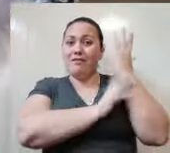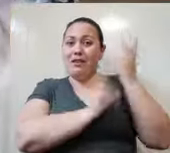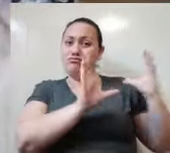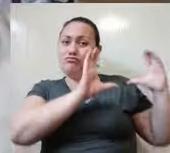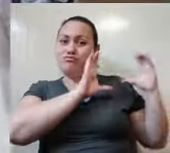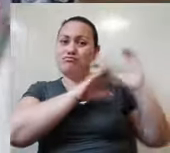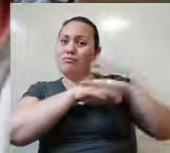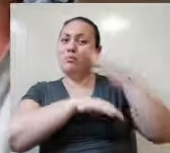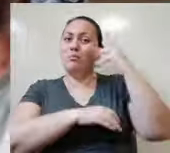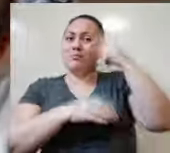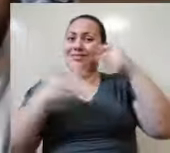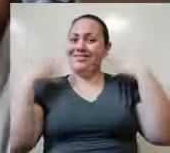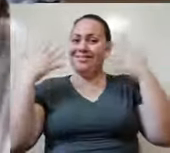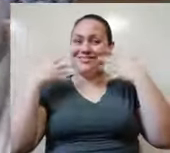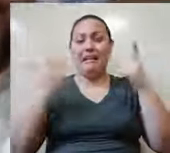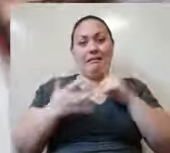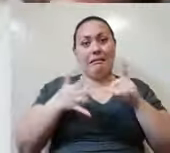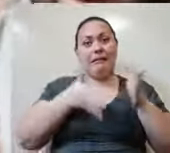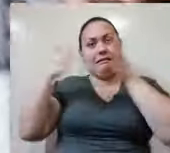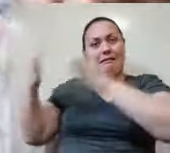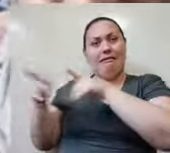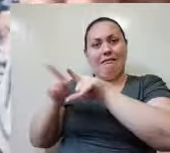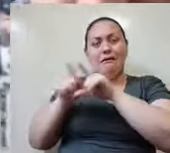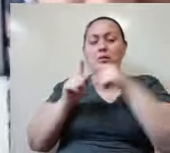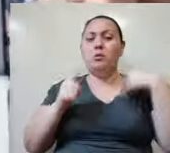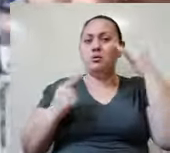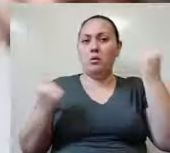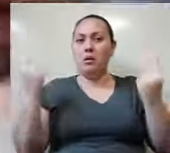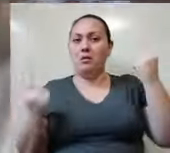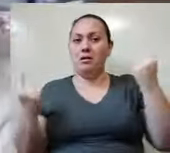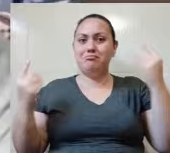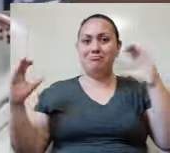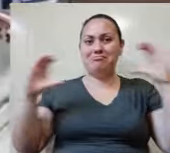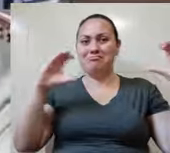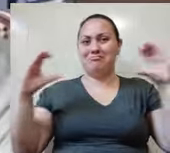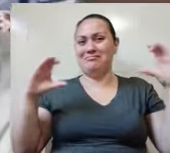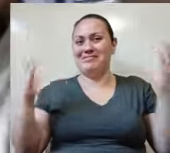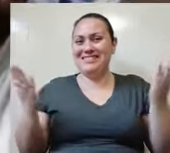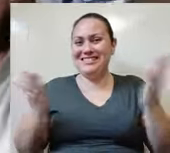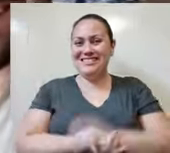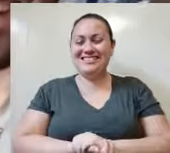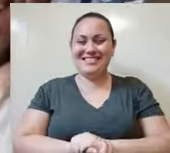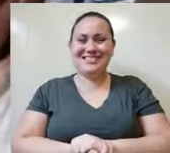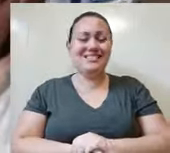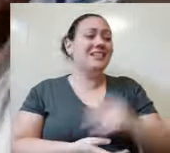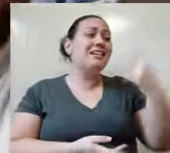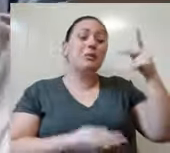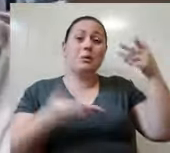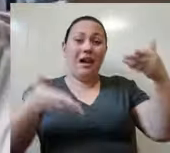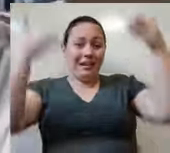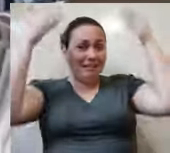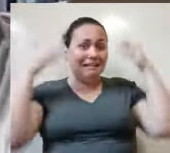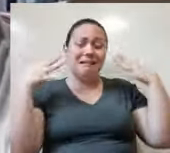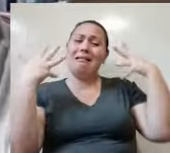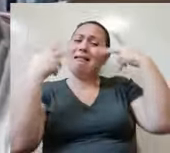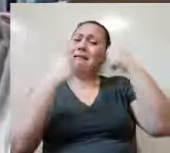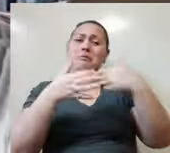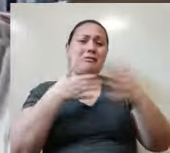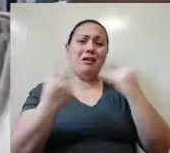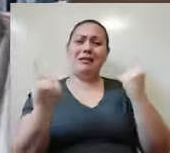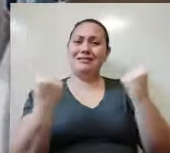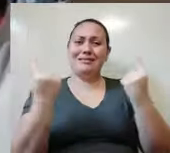dar uma alegrada. Na verdade, tem outra do lado de cá. Eu não sei qual que fica melhor, pra cá ou pra cá. Teu fundo é lindo,